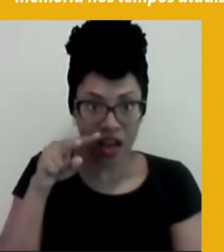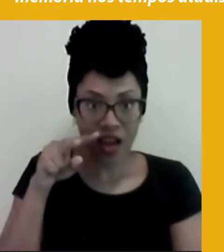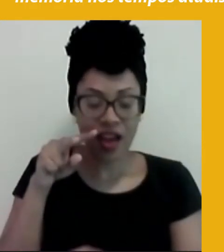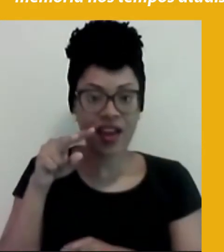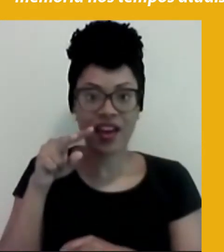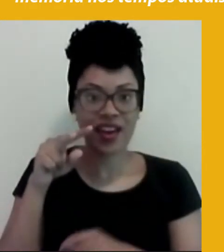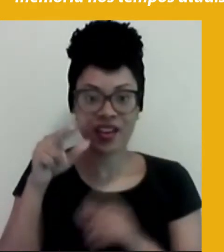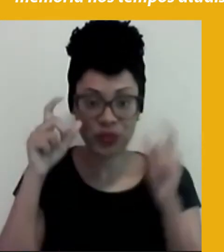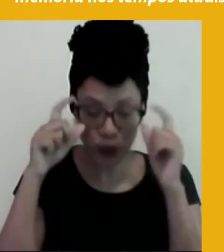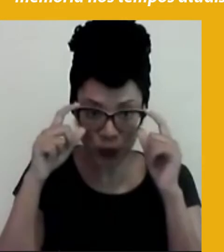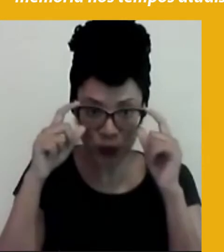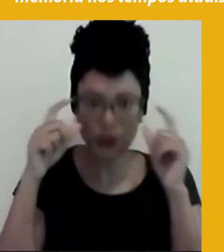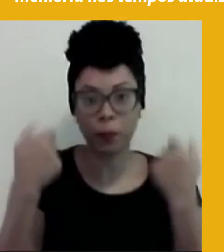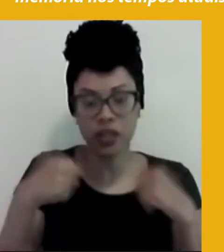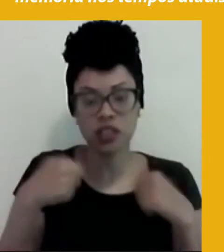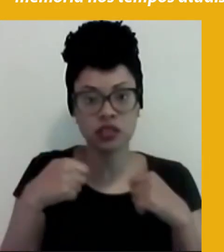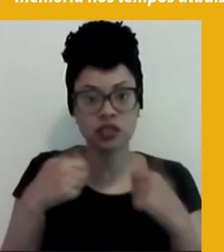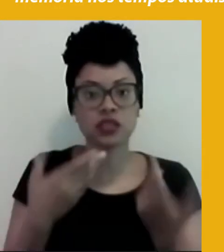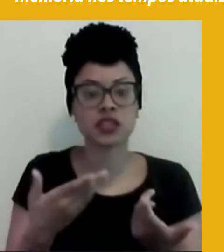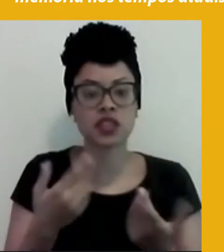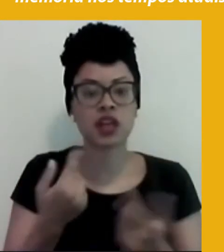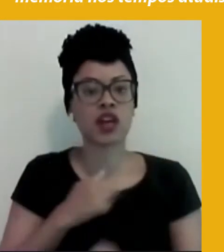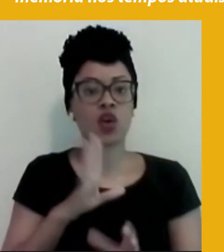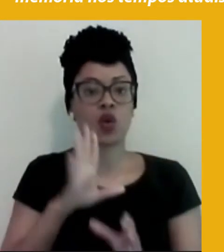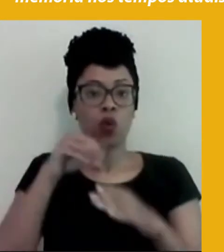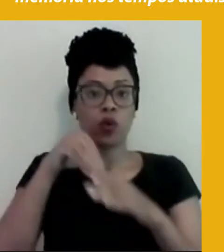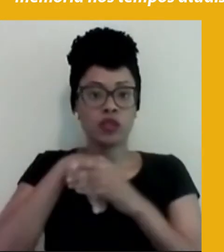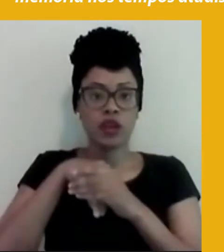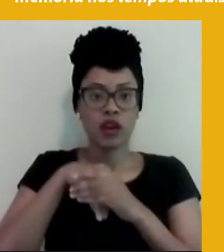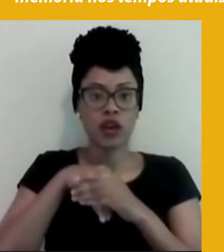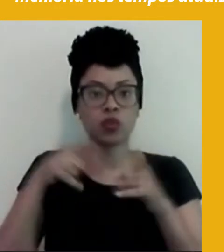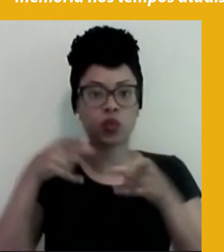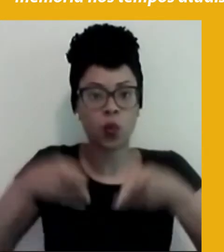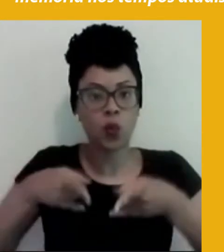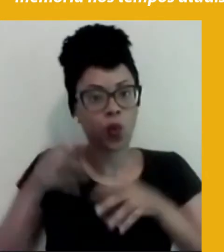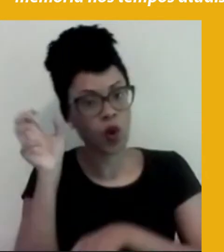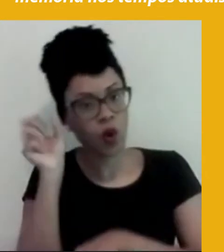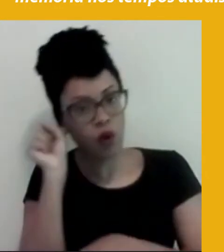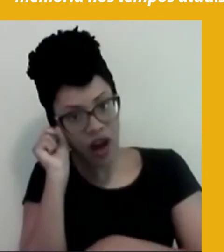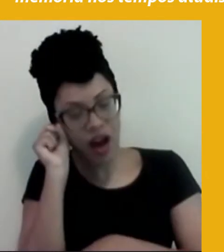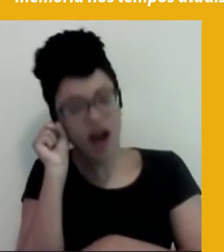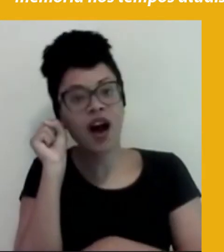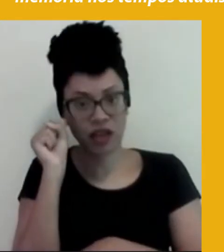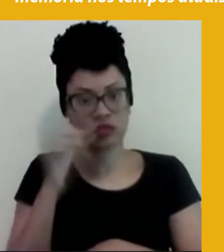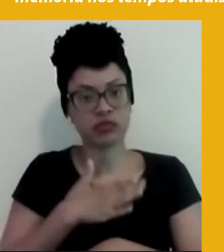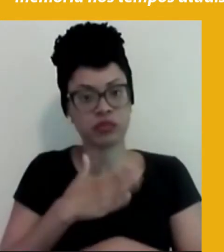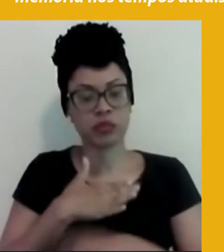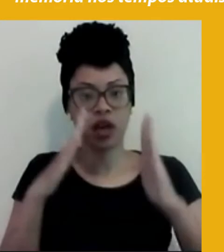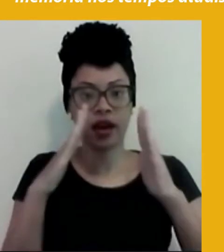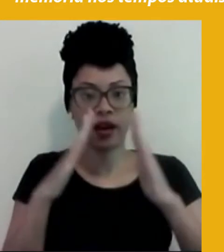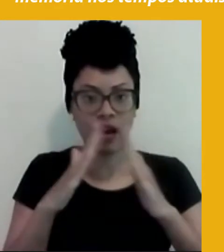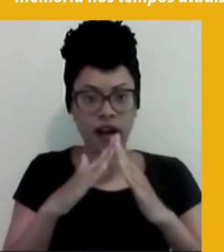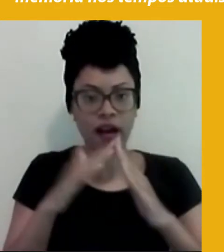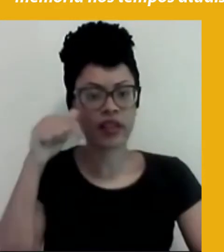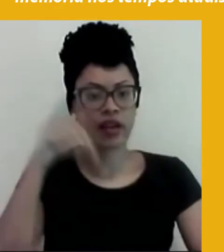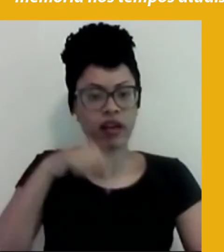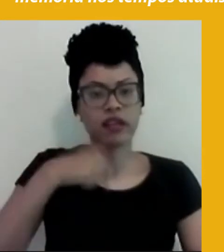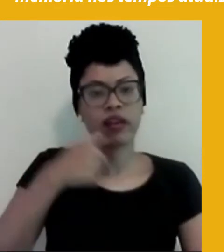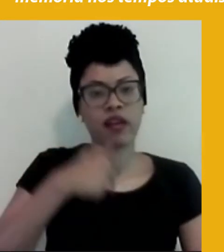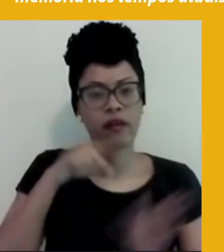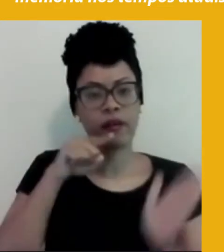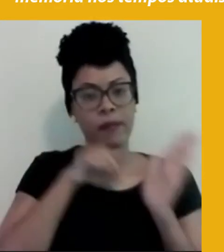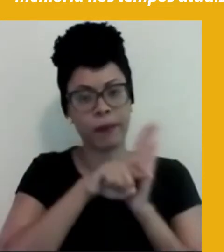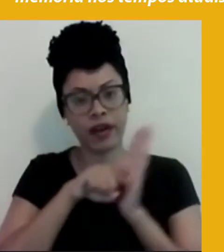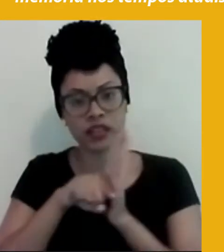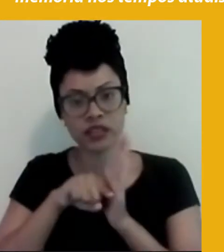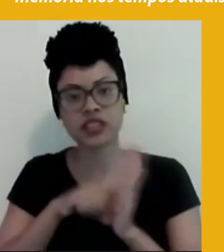passou. Estou no meu quarto, dentro de casa. Eu tenho ficado dentro desse meu quarto, onde eu pesquiso, estudo,